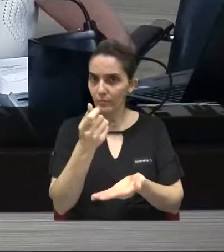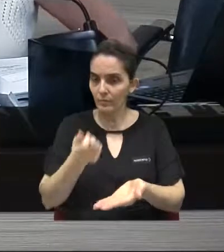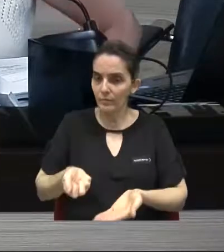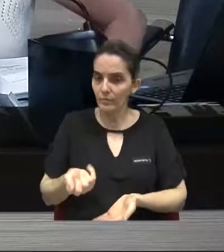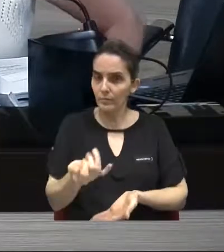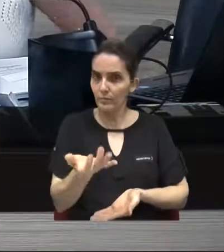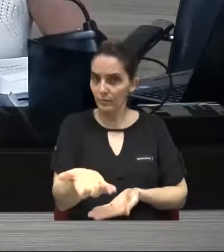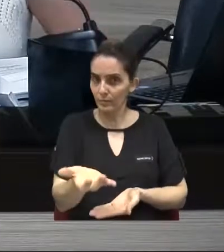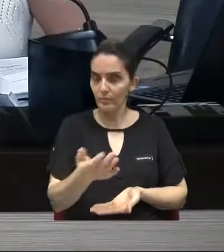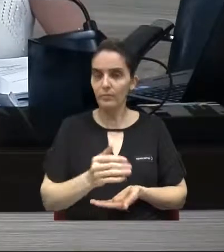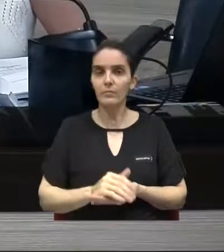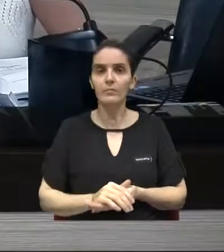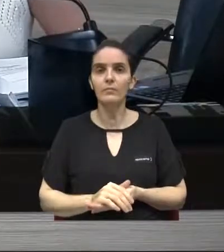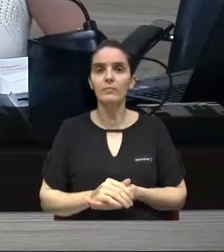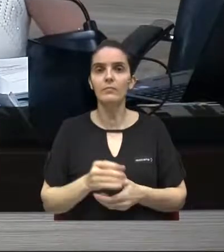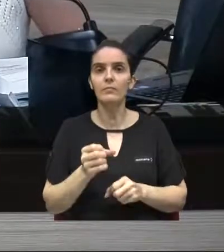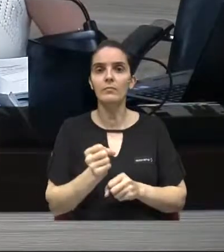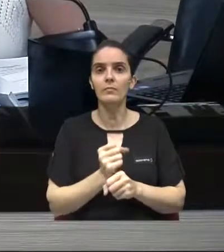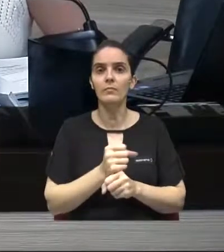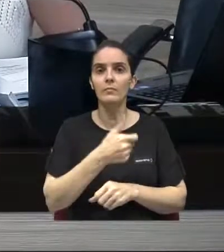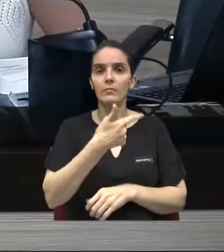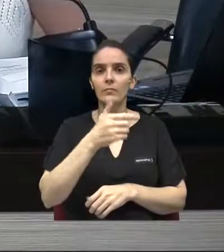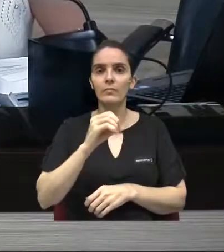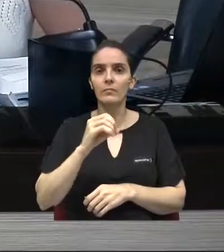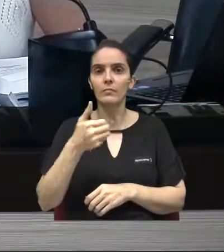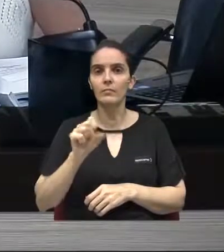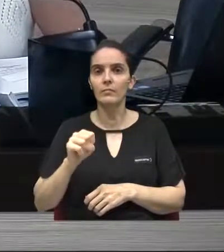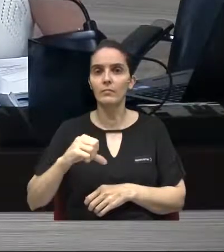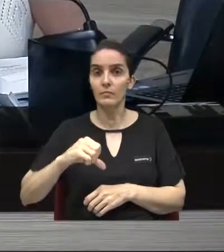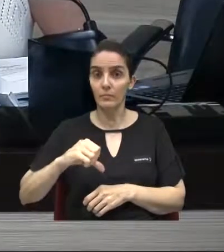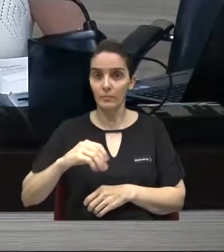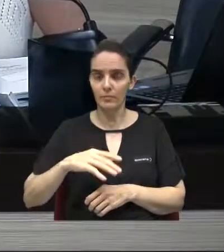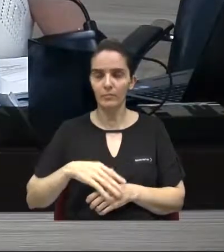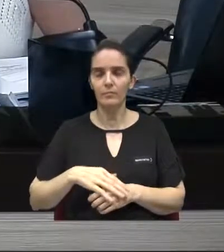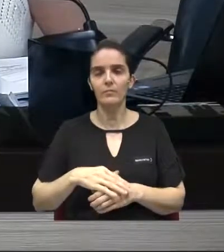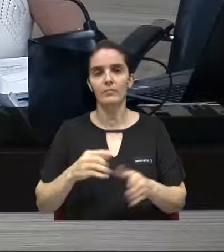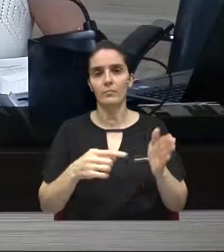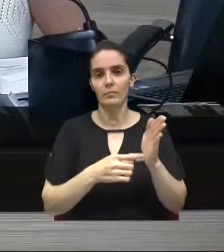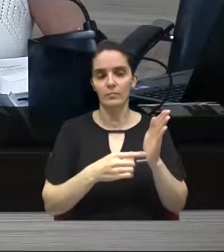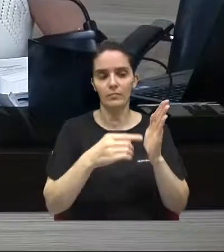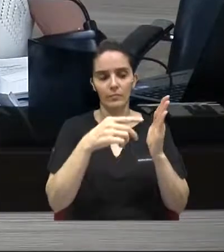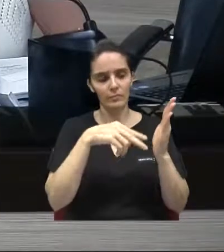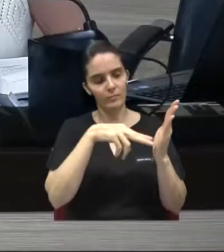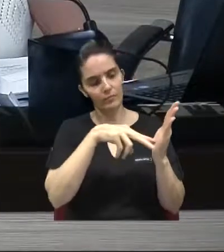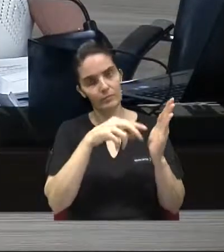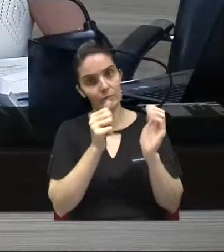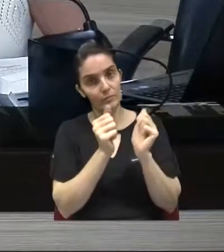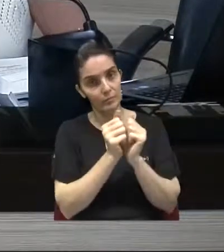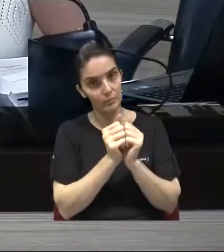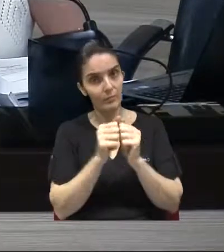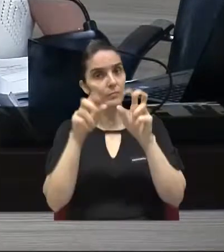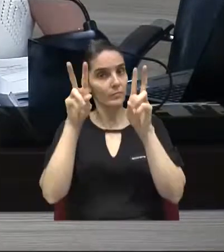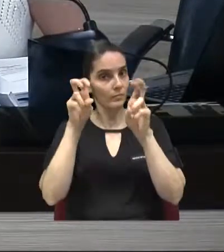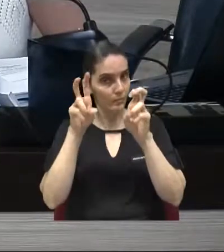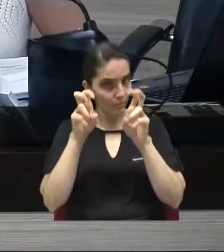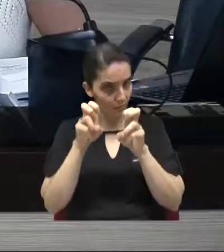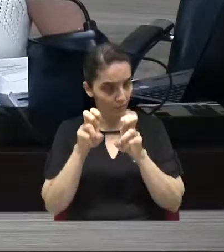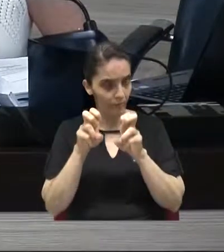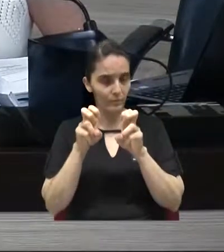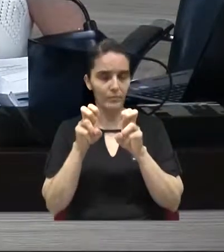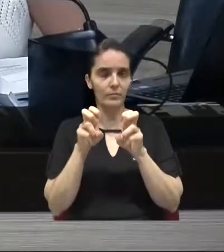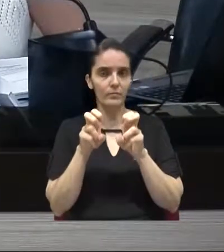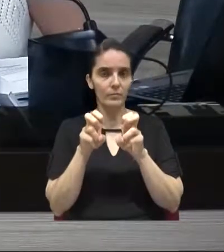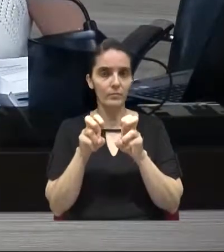de Limeira para o exercício de 2019. Para melhor análise da proposta, encaminhamos a mensagem necessária à